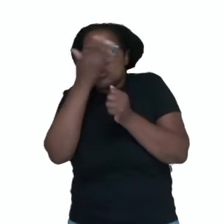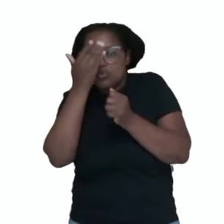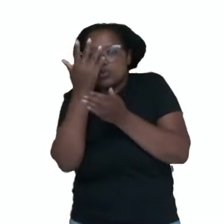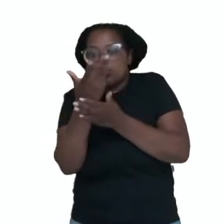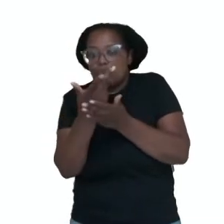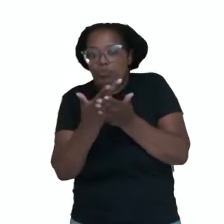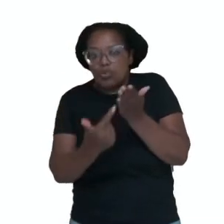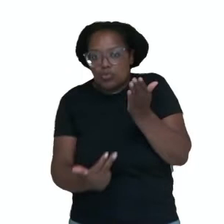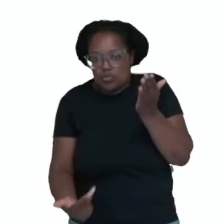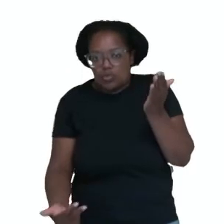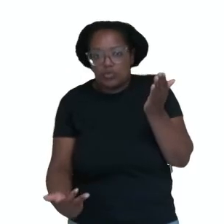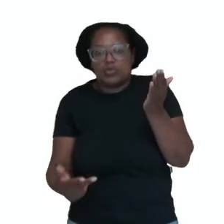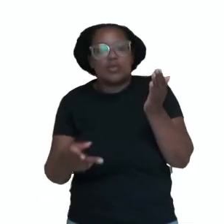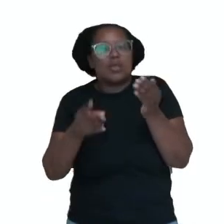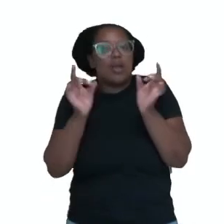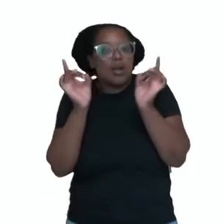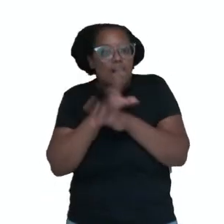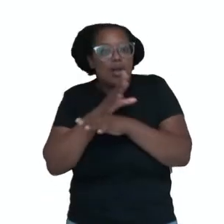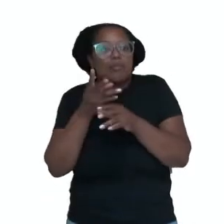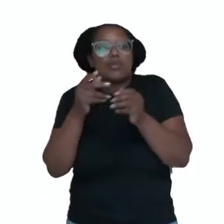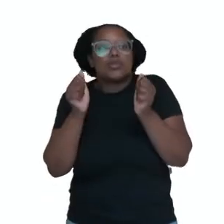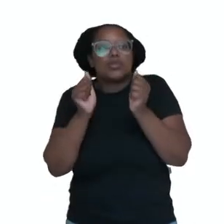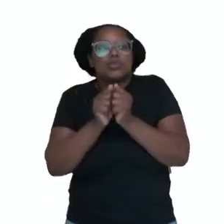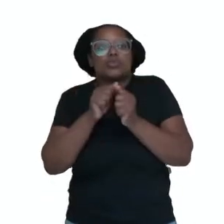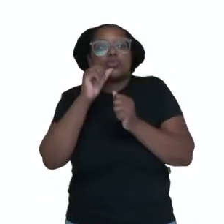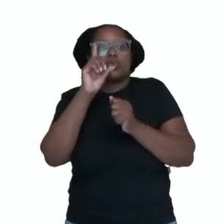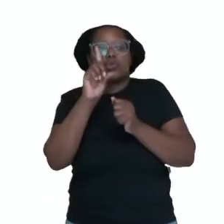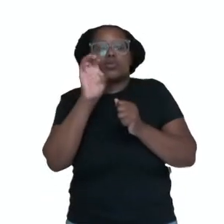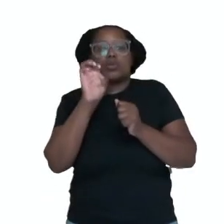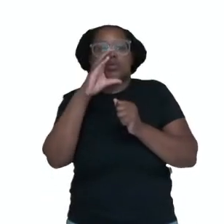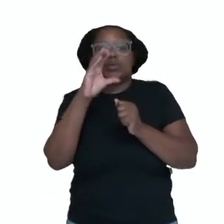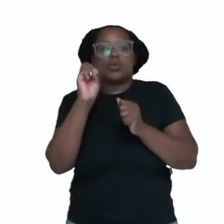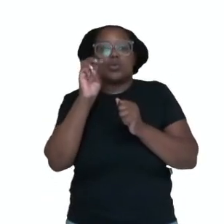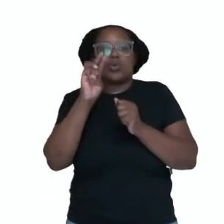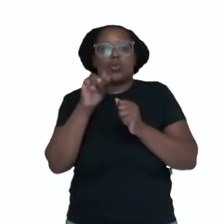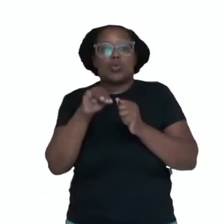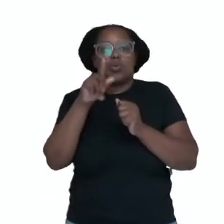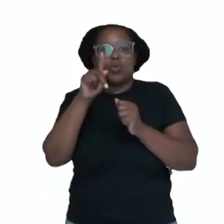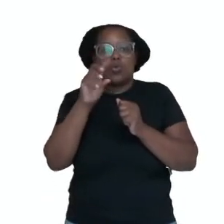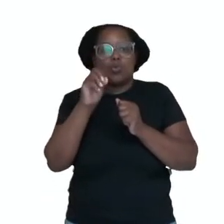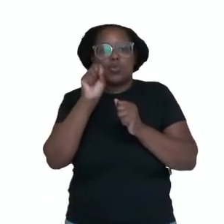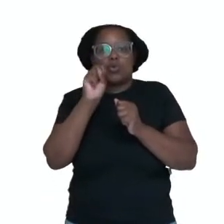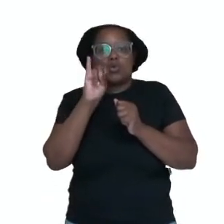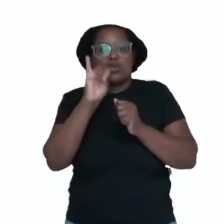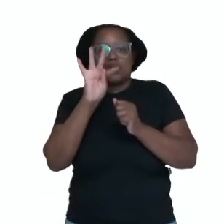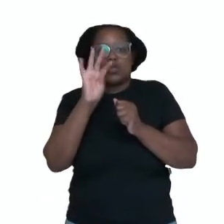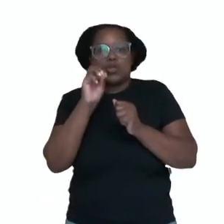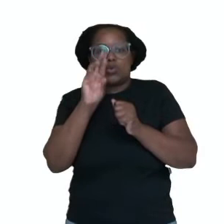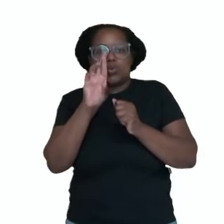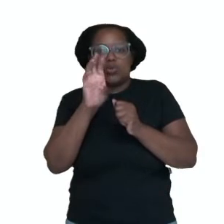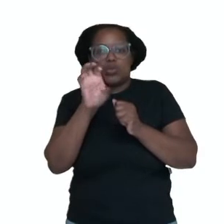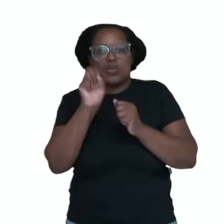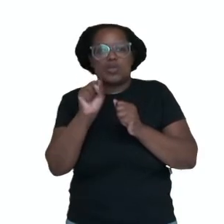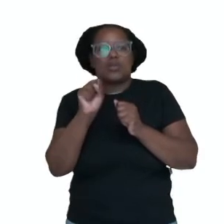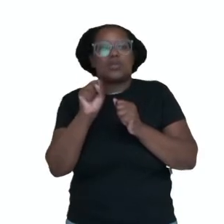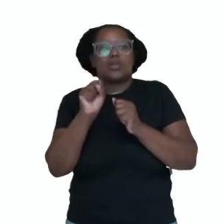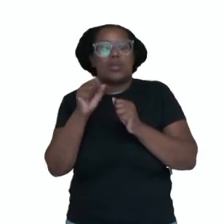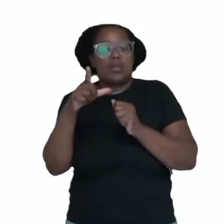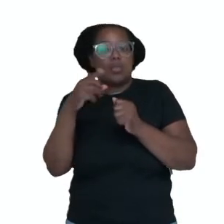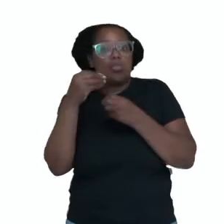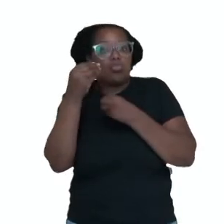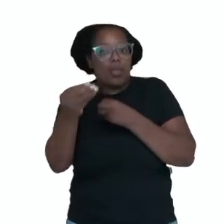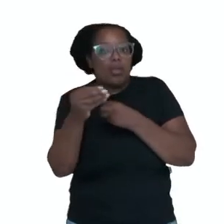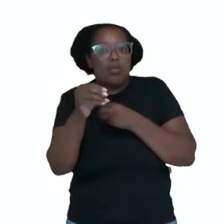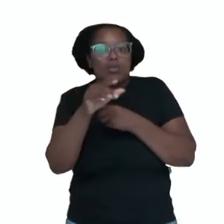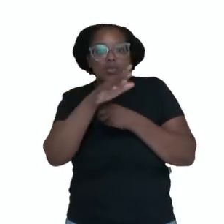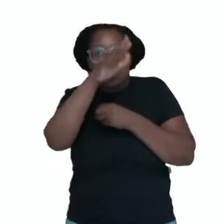os decompositores. As setas partem de um ser vivo que serve de alimento em direção a outro, que dele se alimenta. Vamos